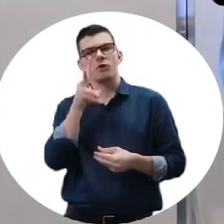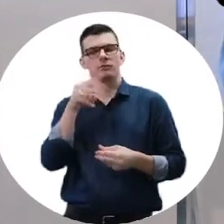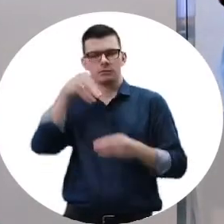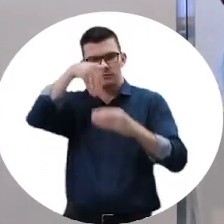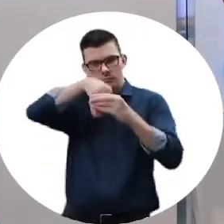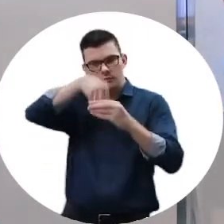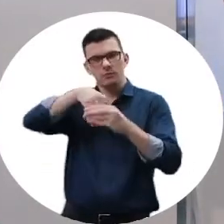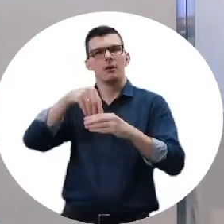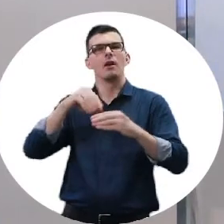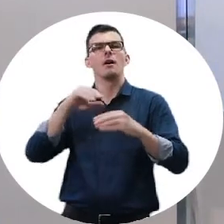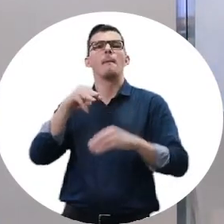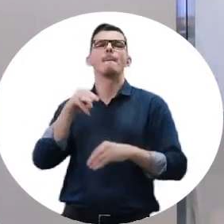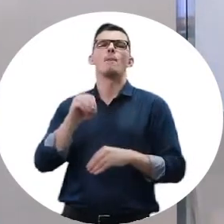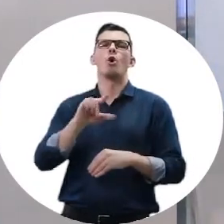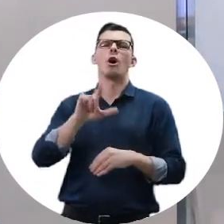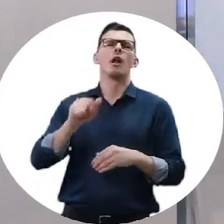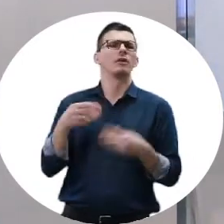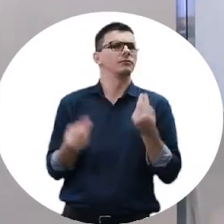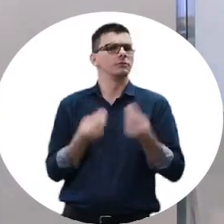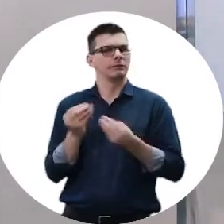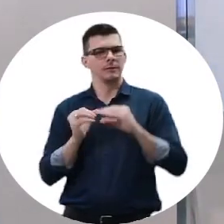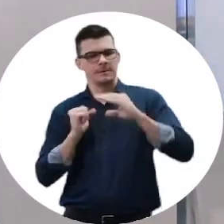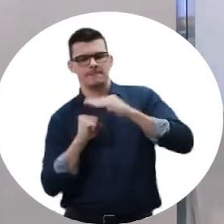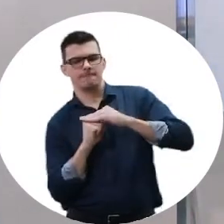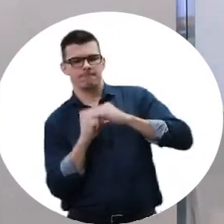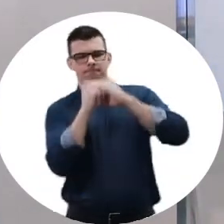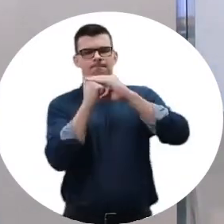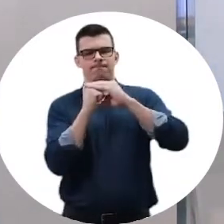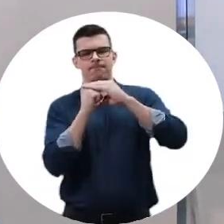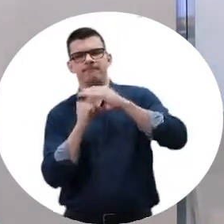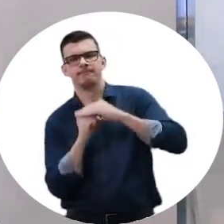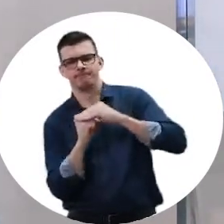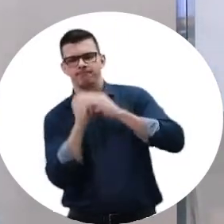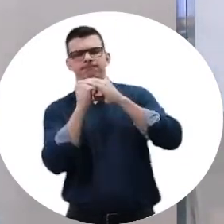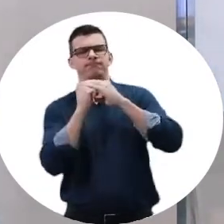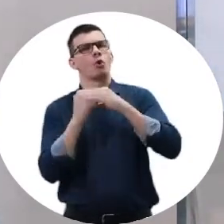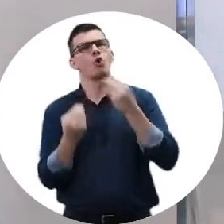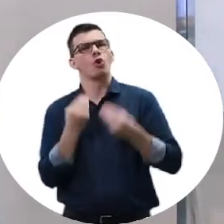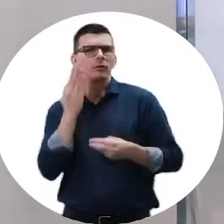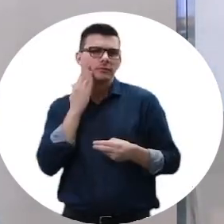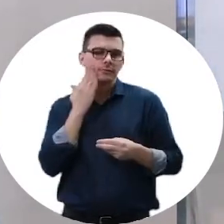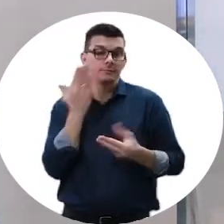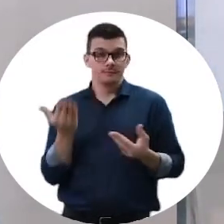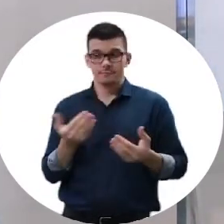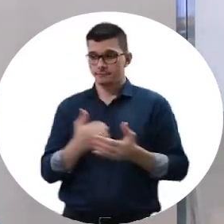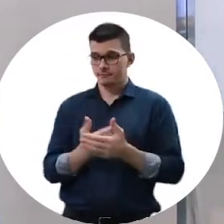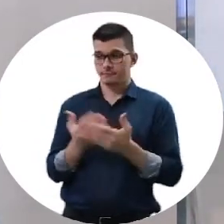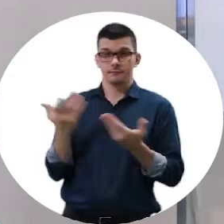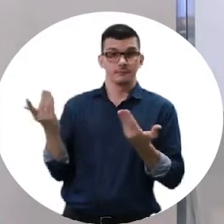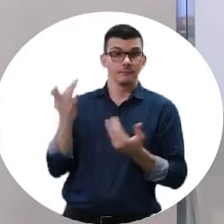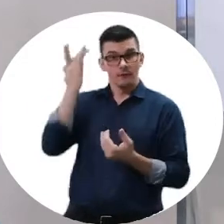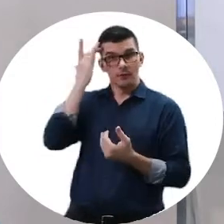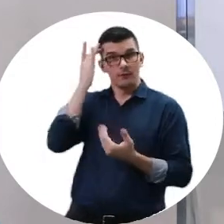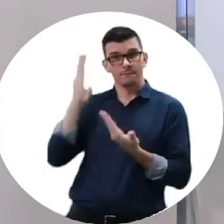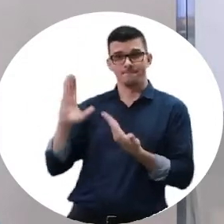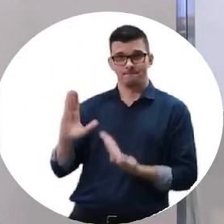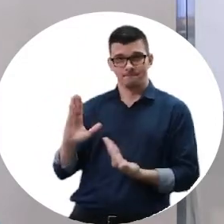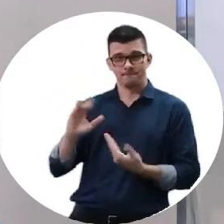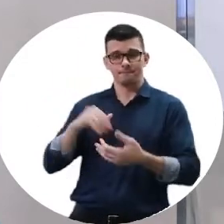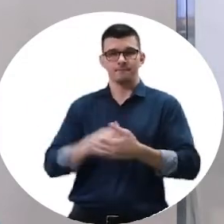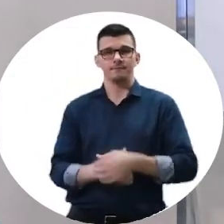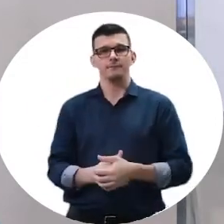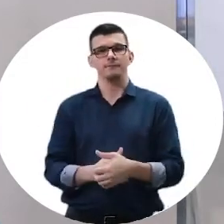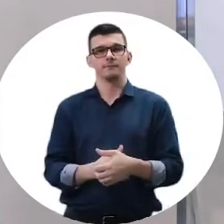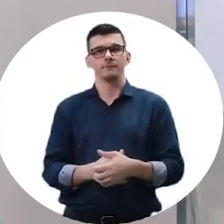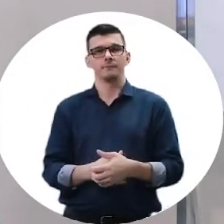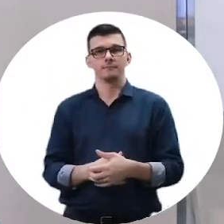elástica daquela mola? A força que essa mola está fazendo contrária ao peso. A força elástica vai ser o